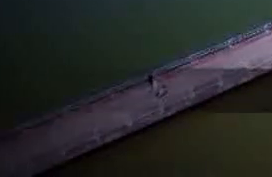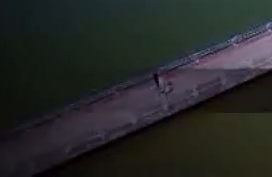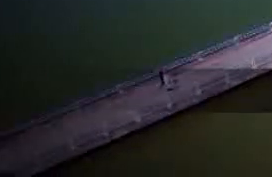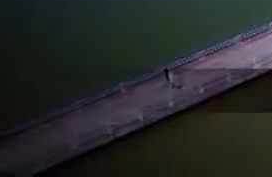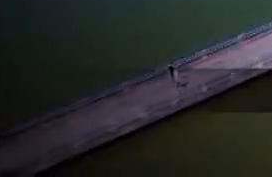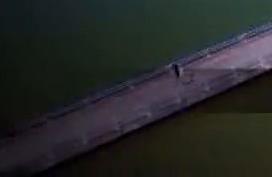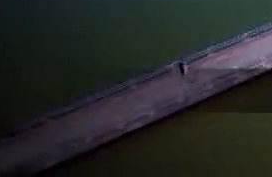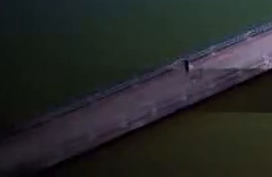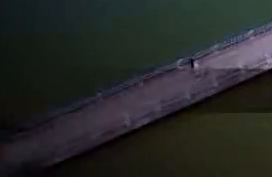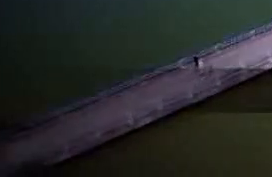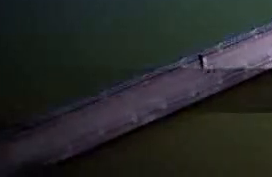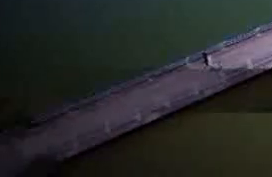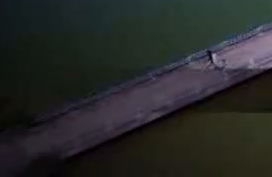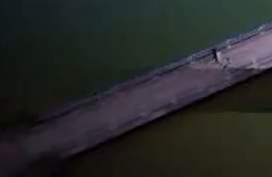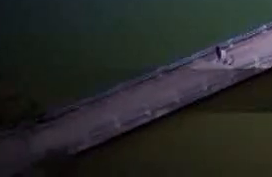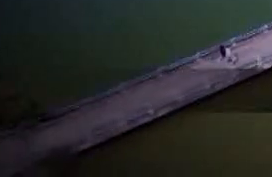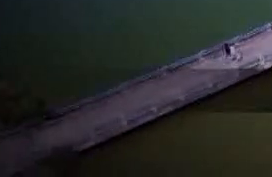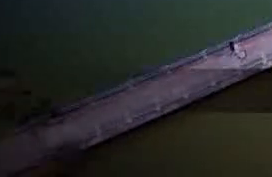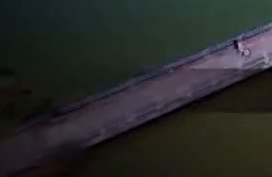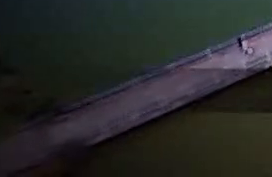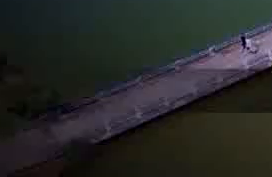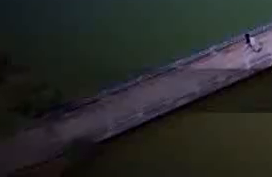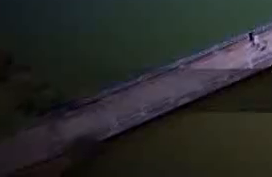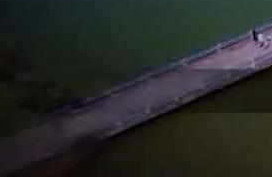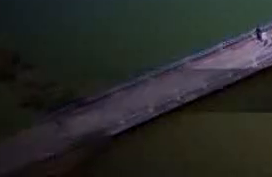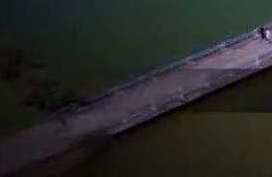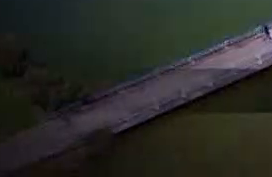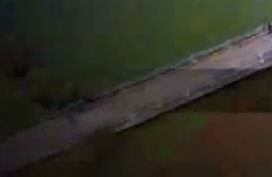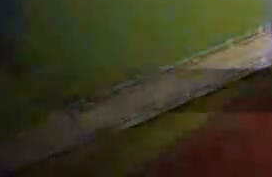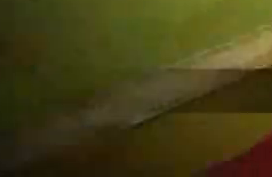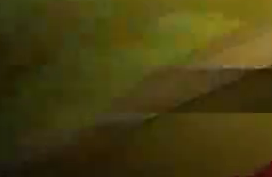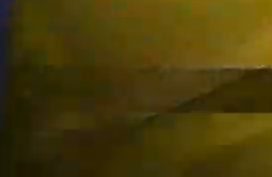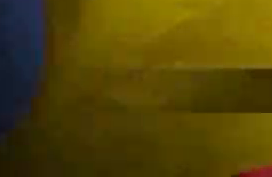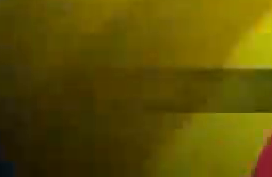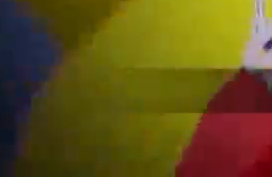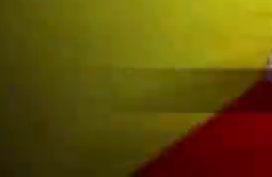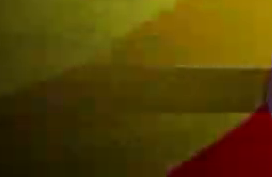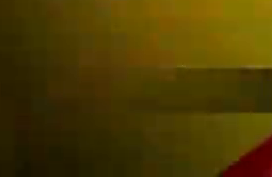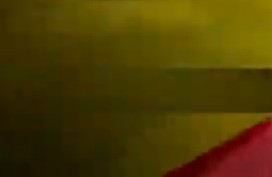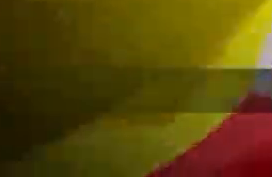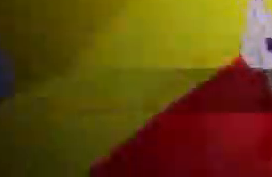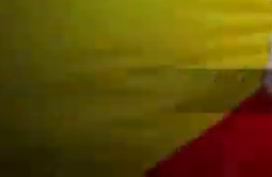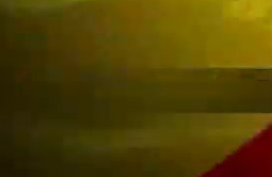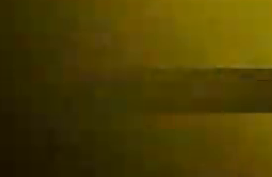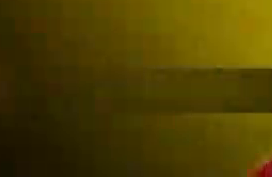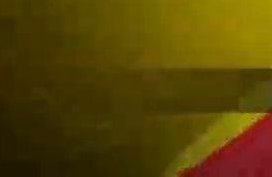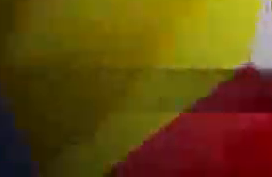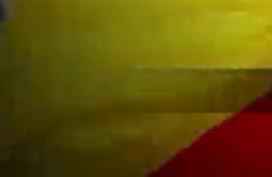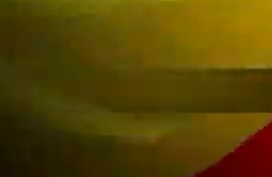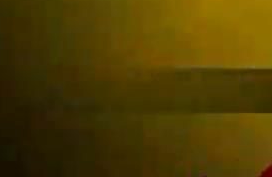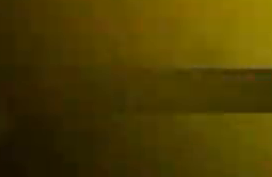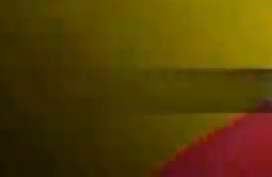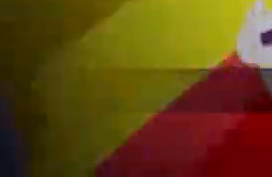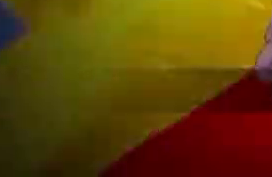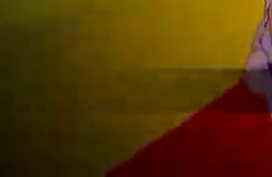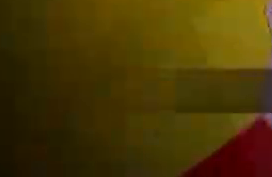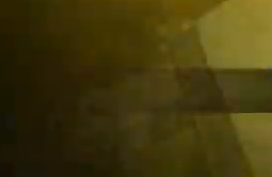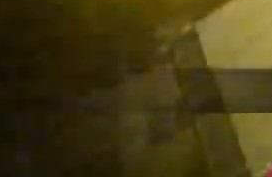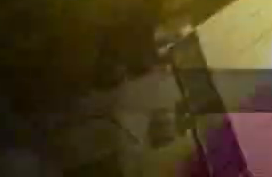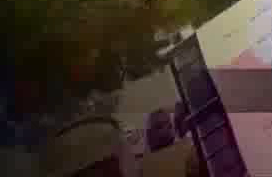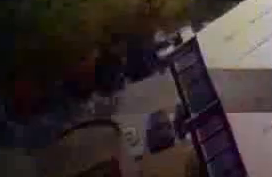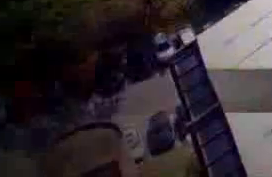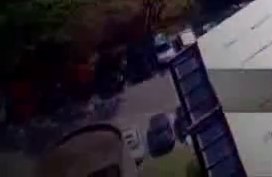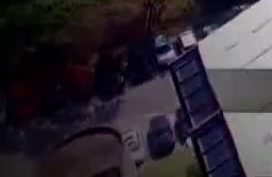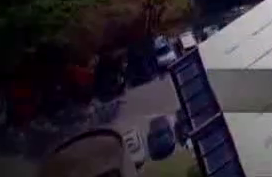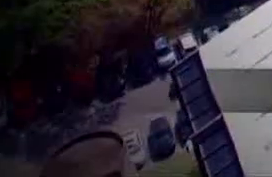outras pilas do Brasil a p amada os fos desse solan Gentil P lada